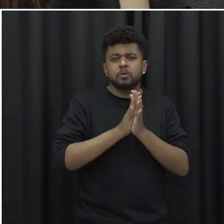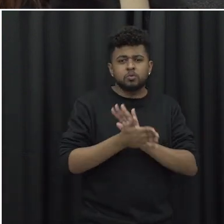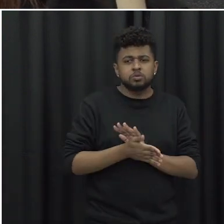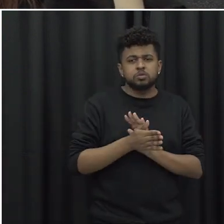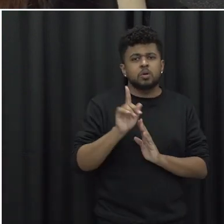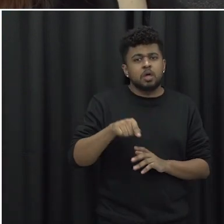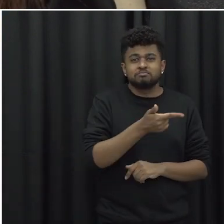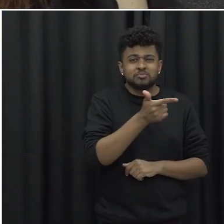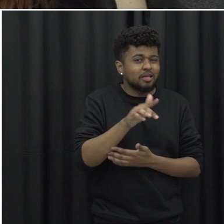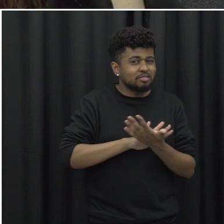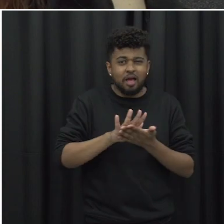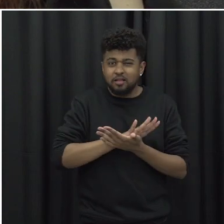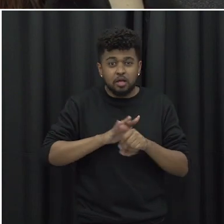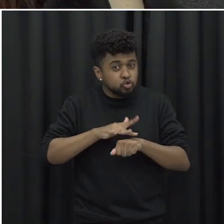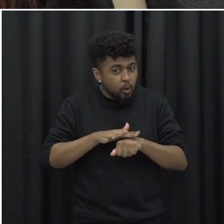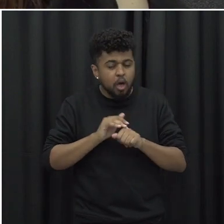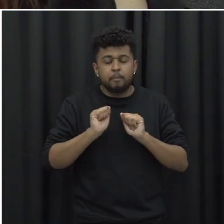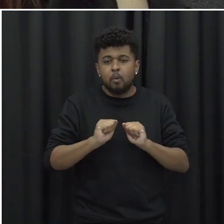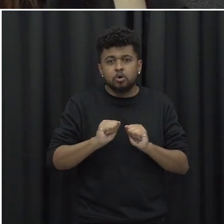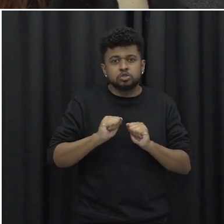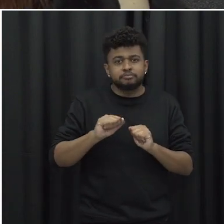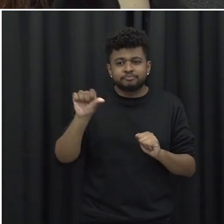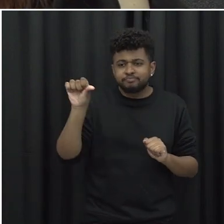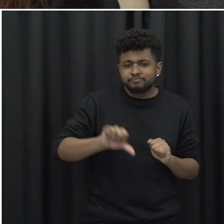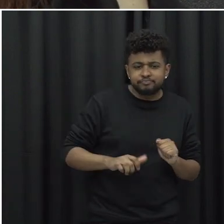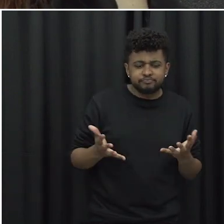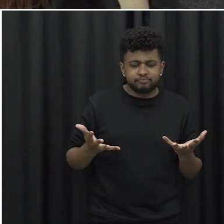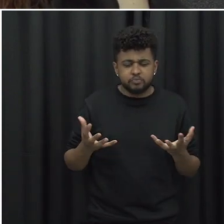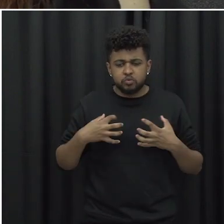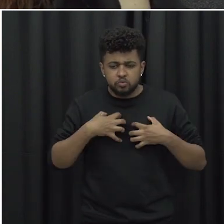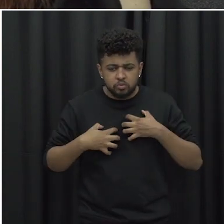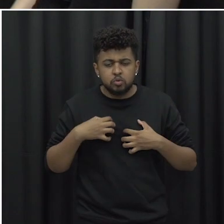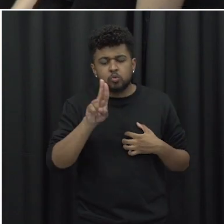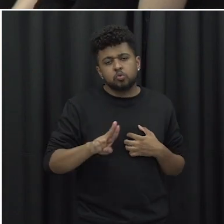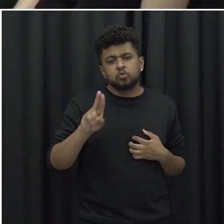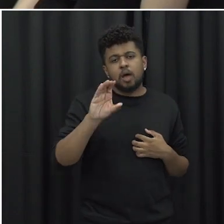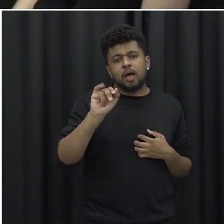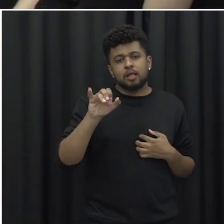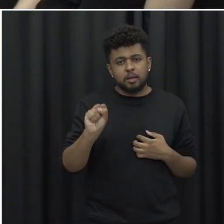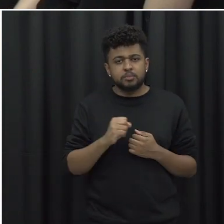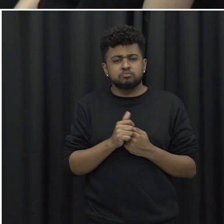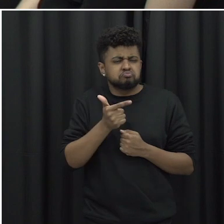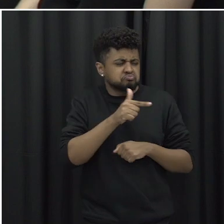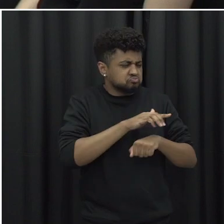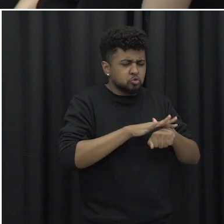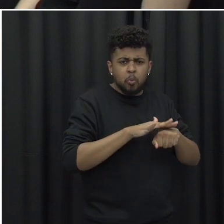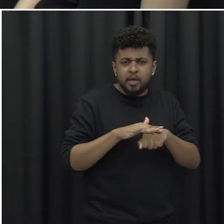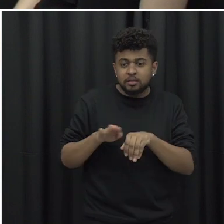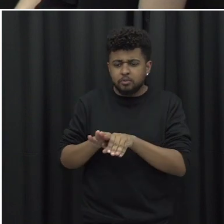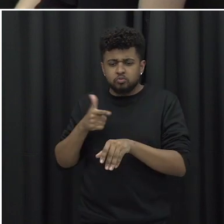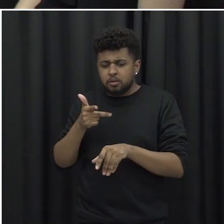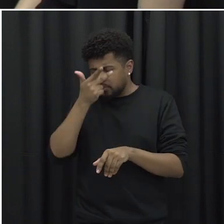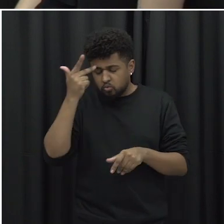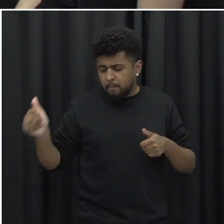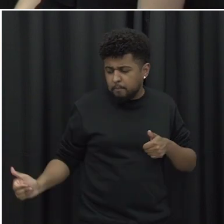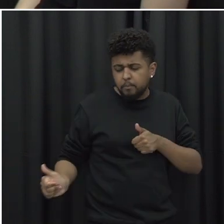nenhuma doença que pode se beneficiar com o uso da cannabis. Quem não tem nenhuma doença não tem ninguém próximo também, né?